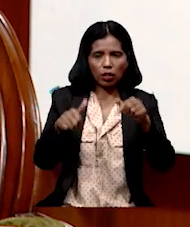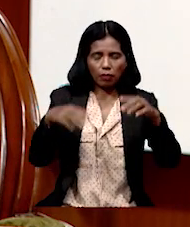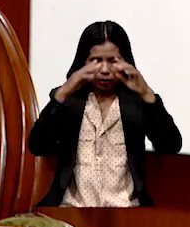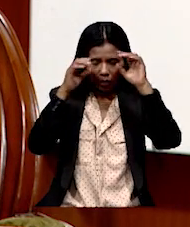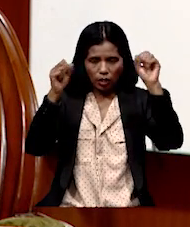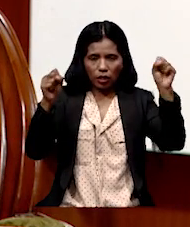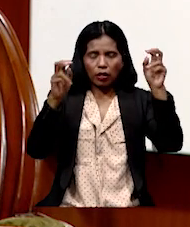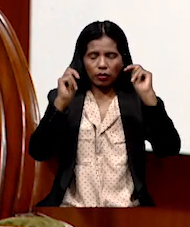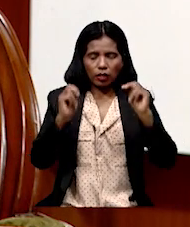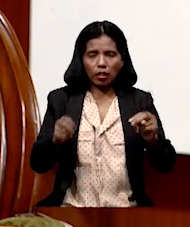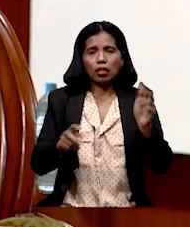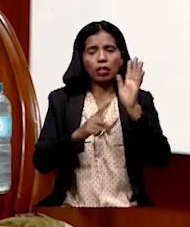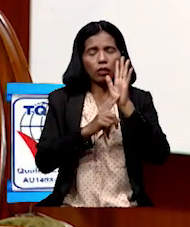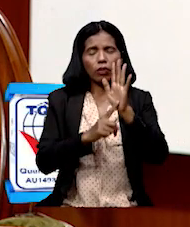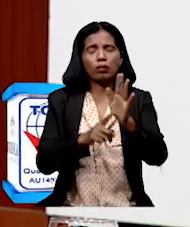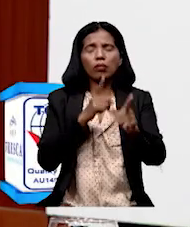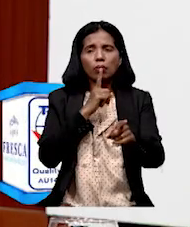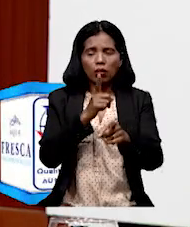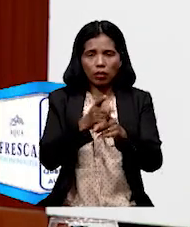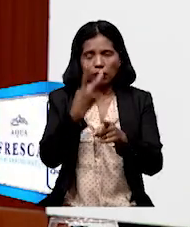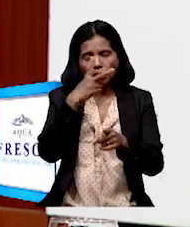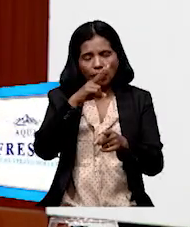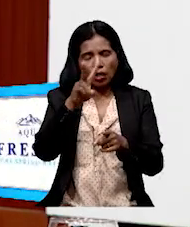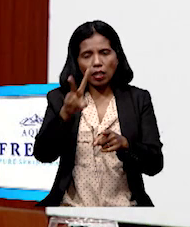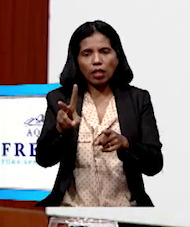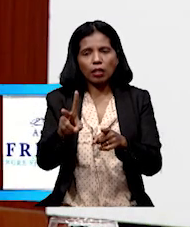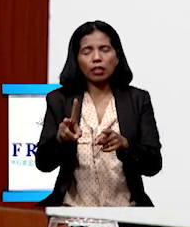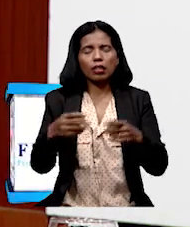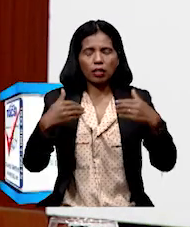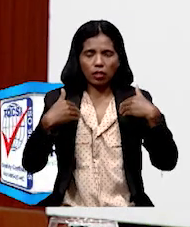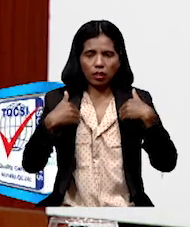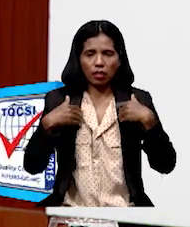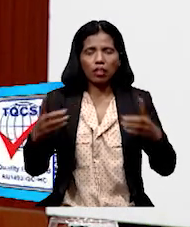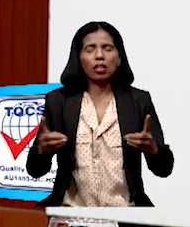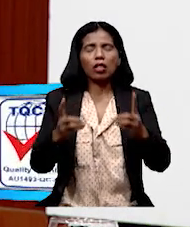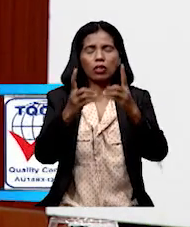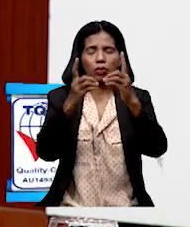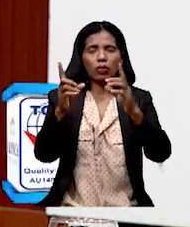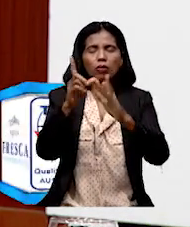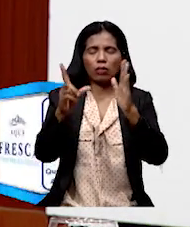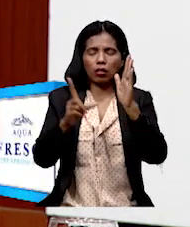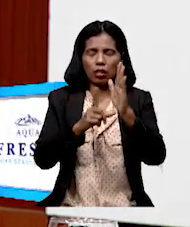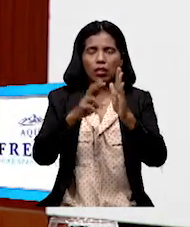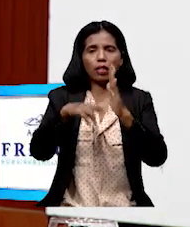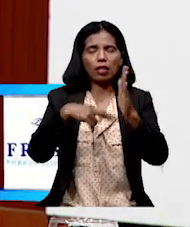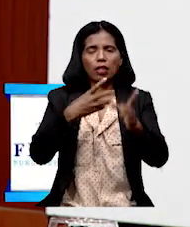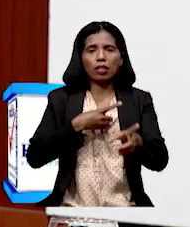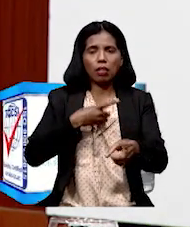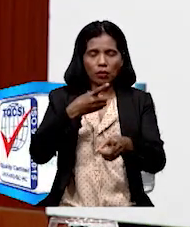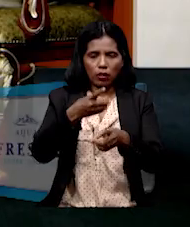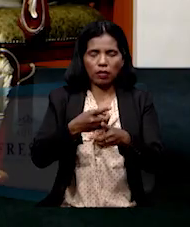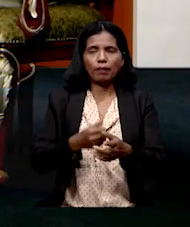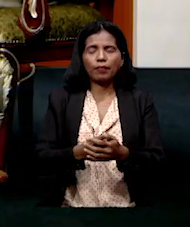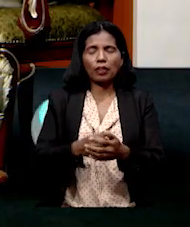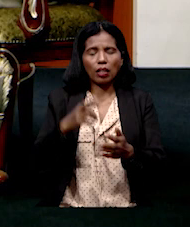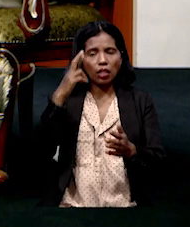ir a clarificação no coração ba agressão nebe acontece contra a Constituição no regra democrático. Ramos